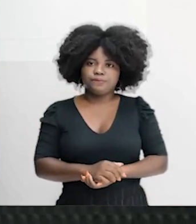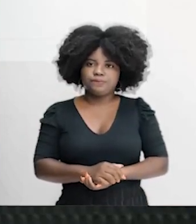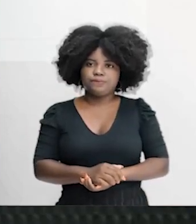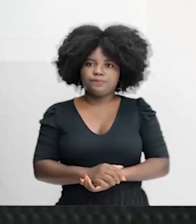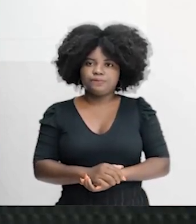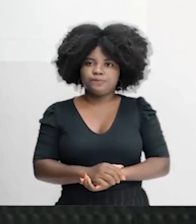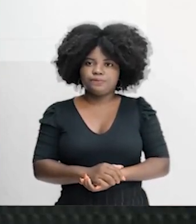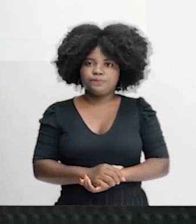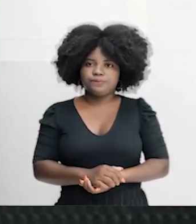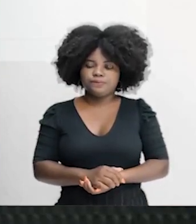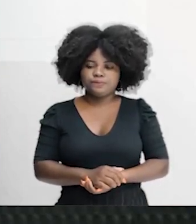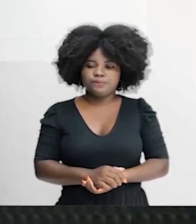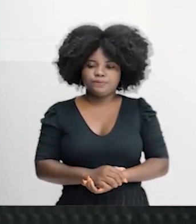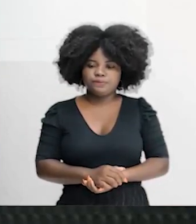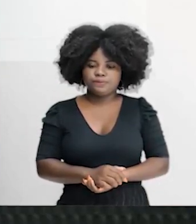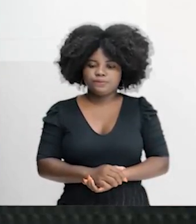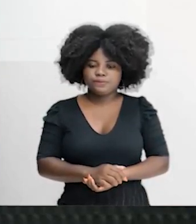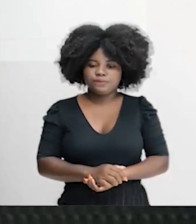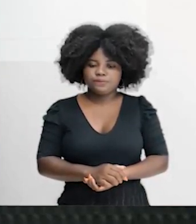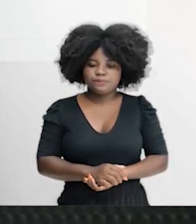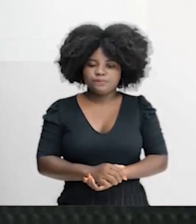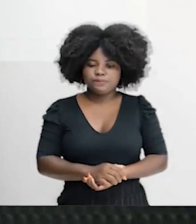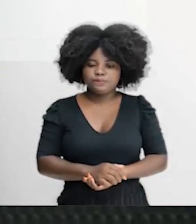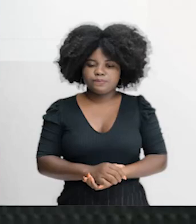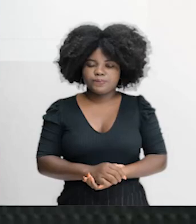Deixa eu colocar aqui de outra cor para poder destacar.